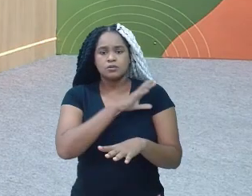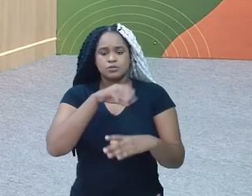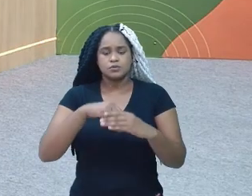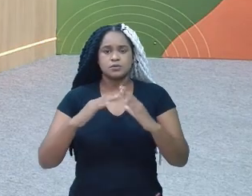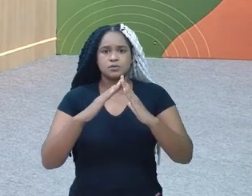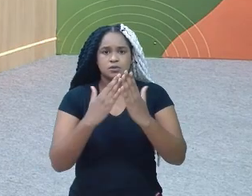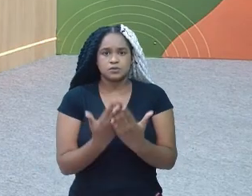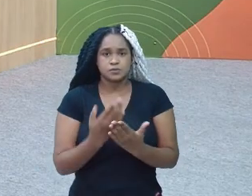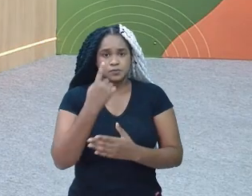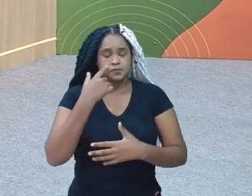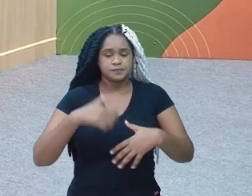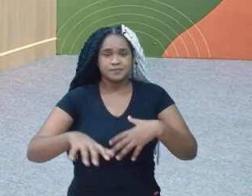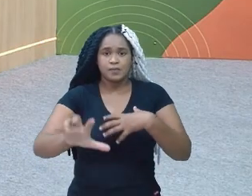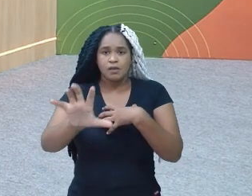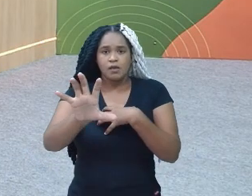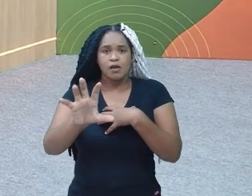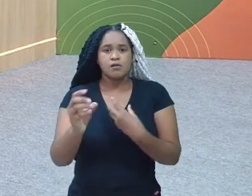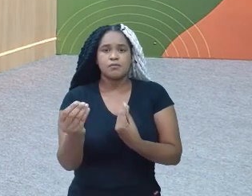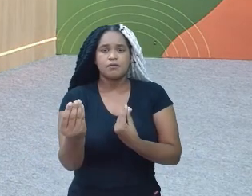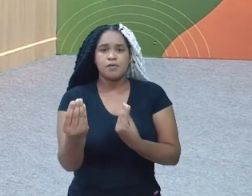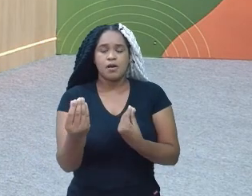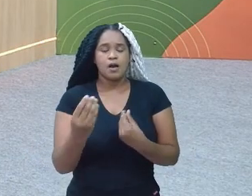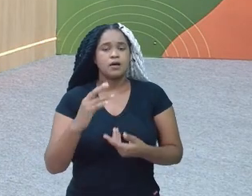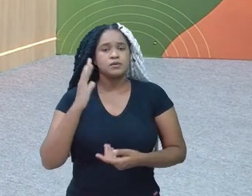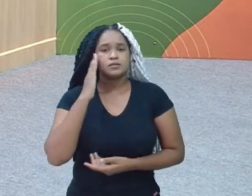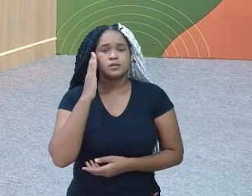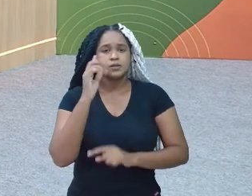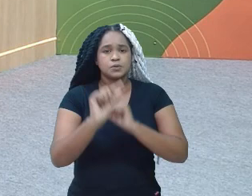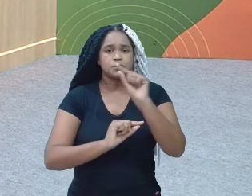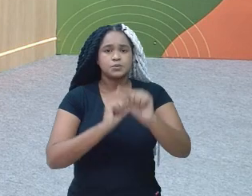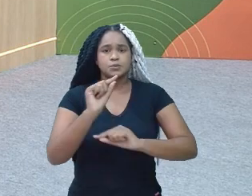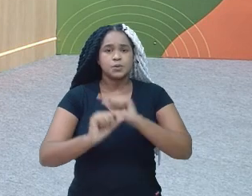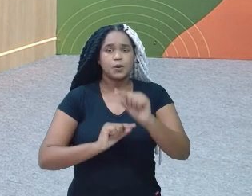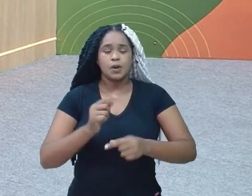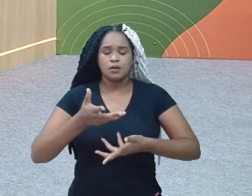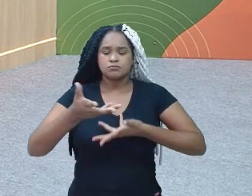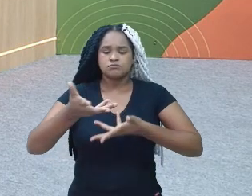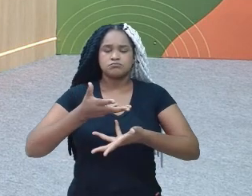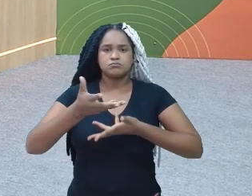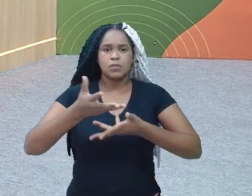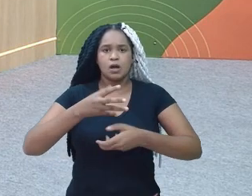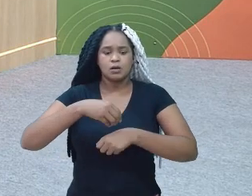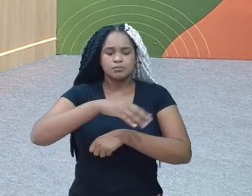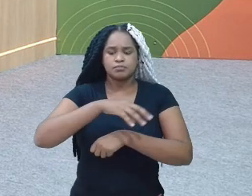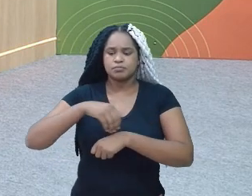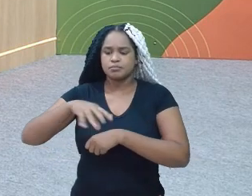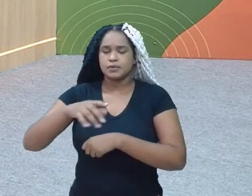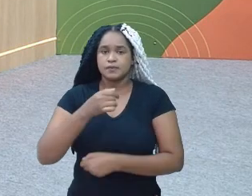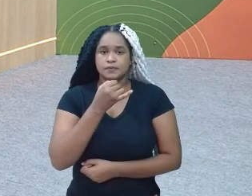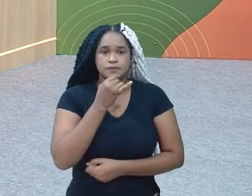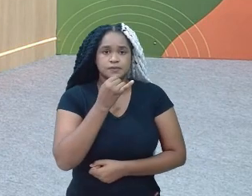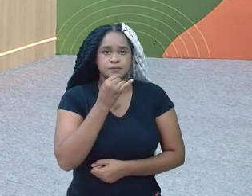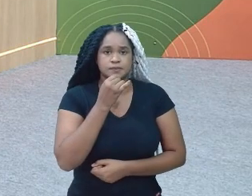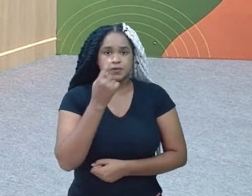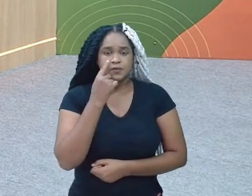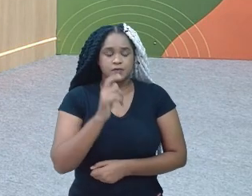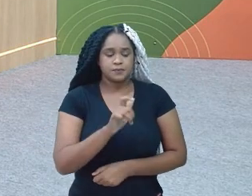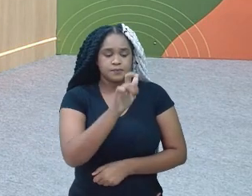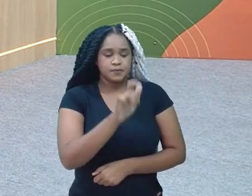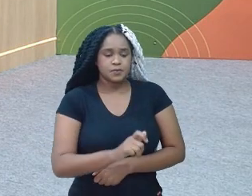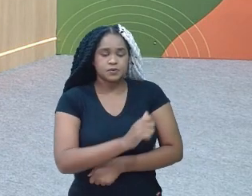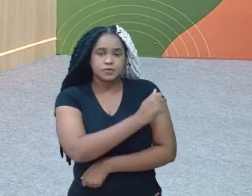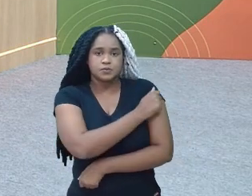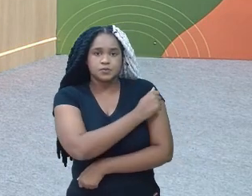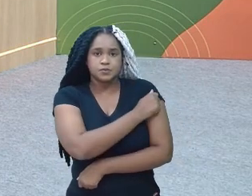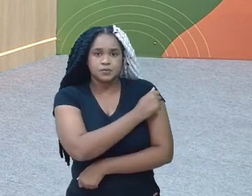falamos de afetividade, entendemos que a afetividade é uma mediadora entre o estudante,